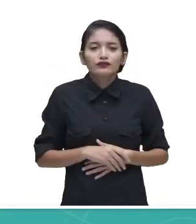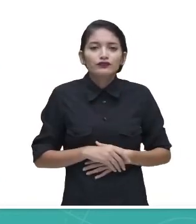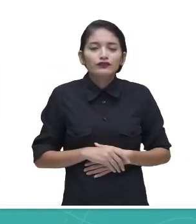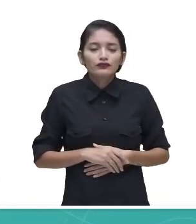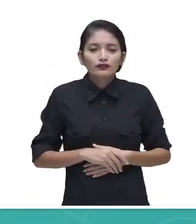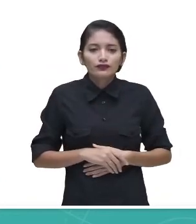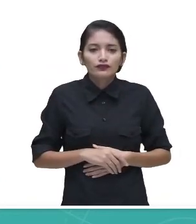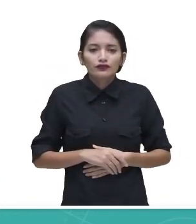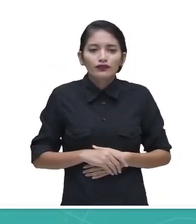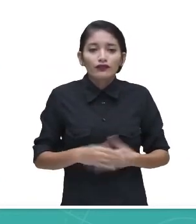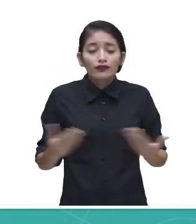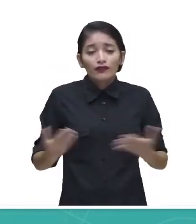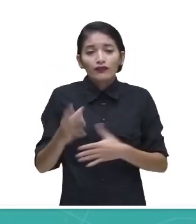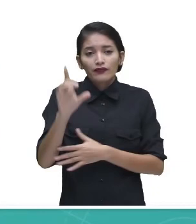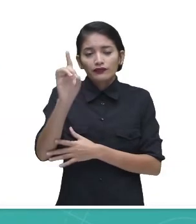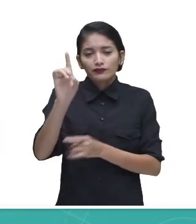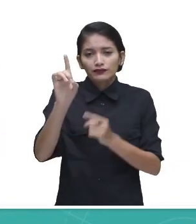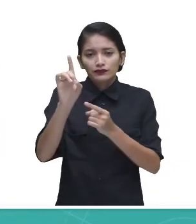questão B.